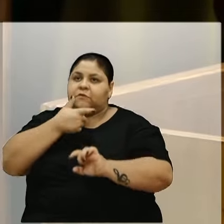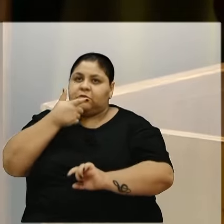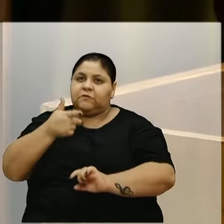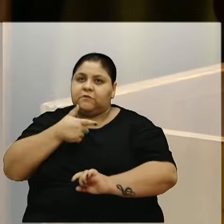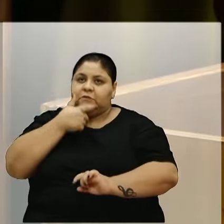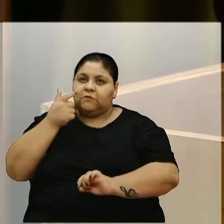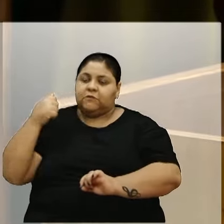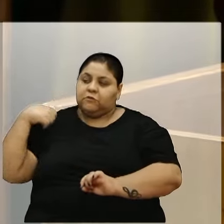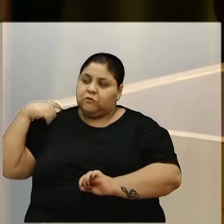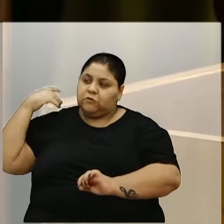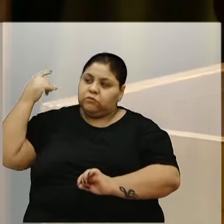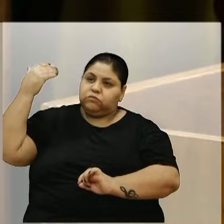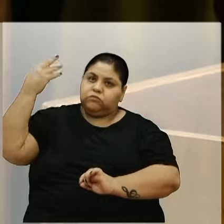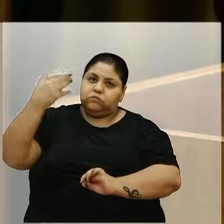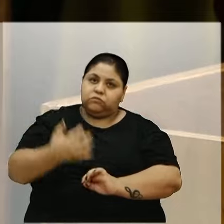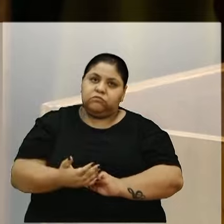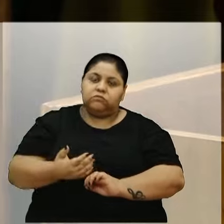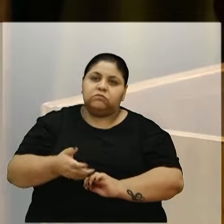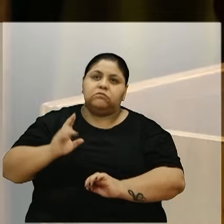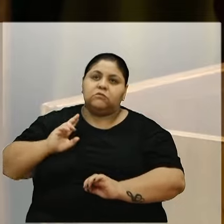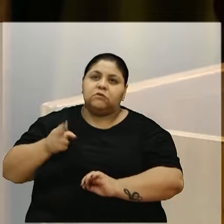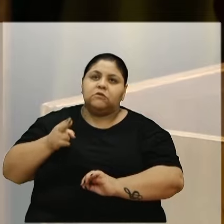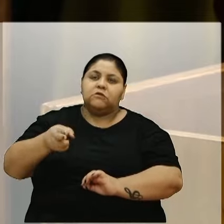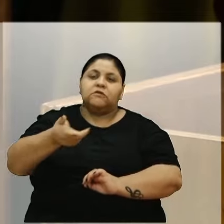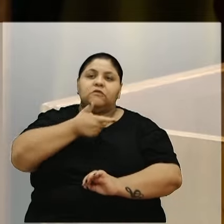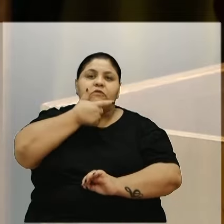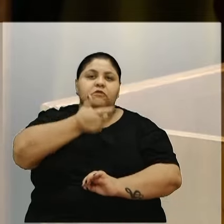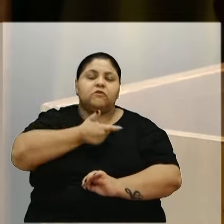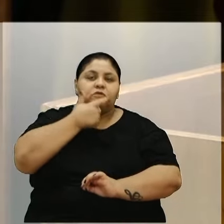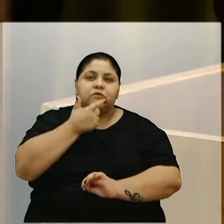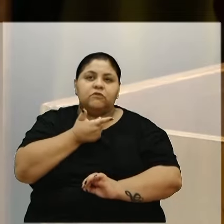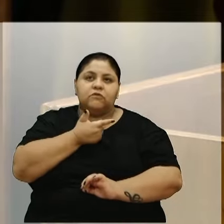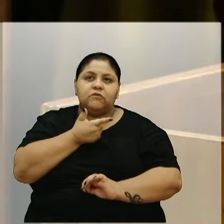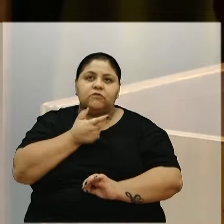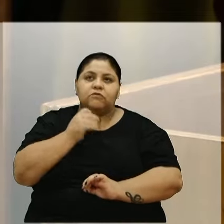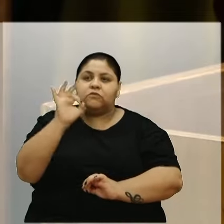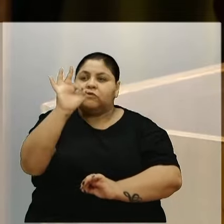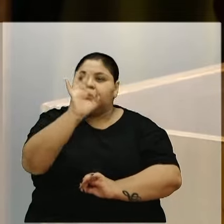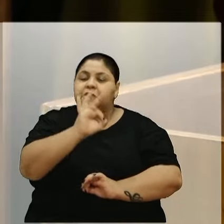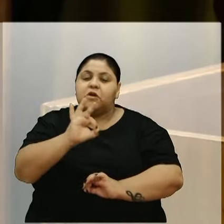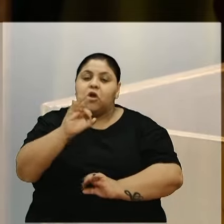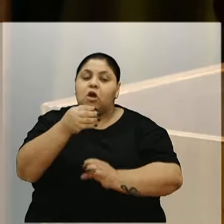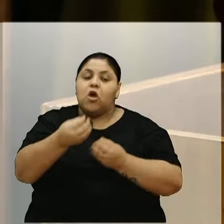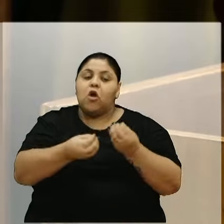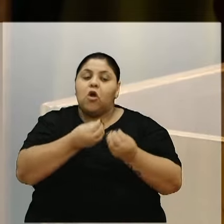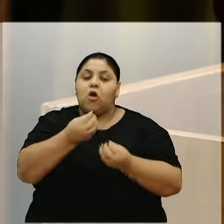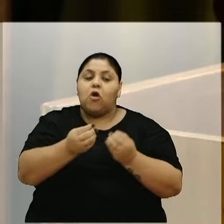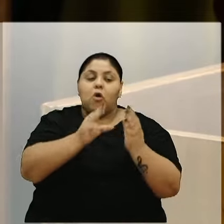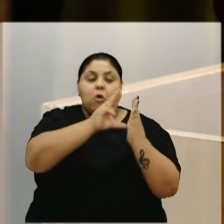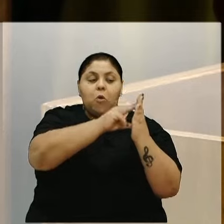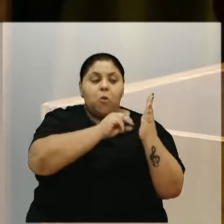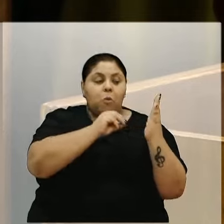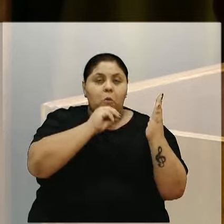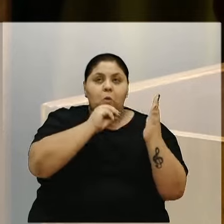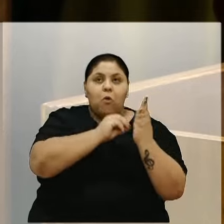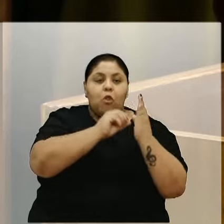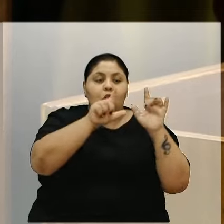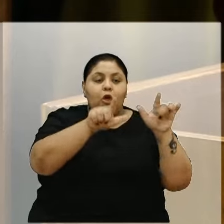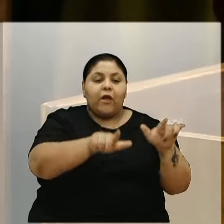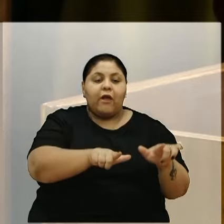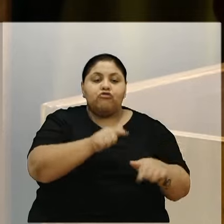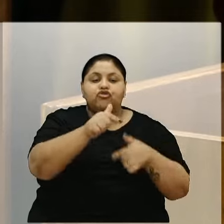minha trajetória, eu sempre cito o Círculo como um exemplo de ambiente de